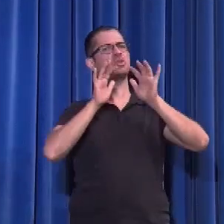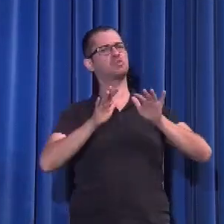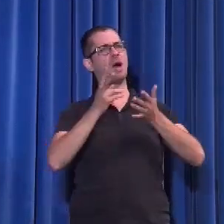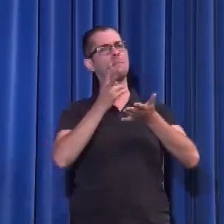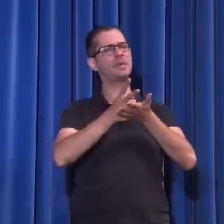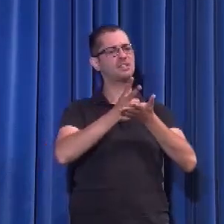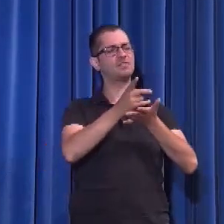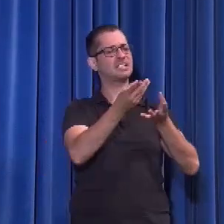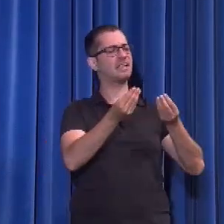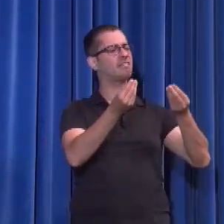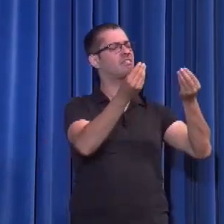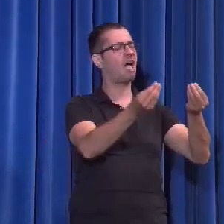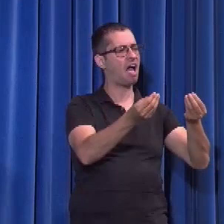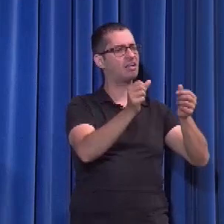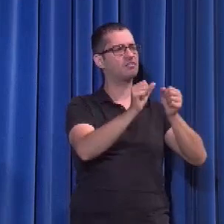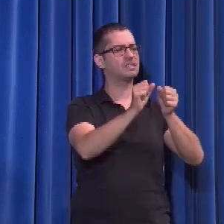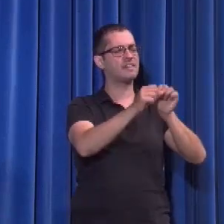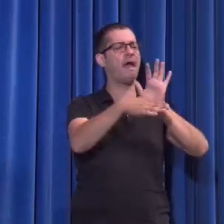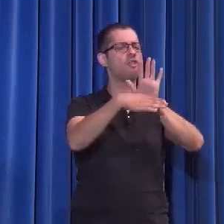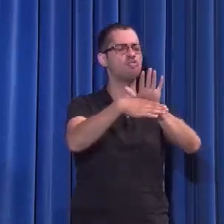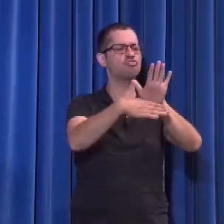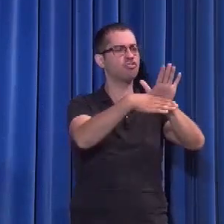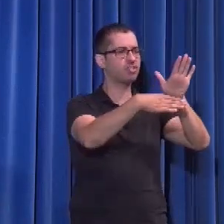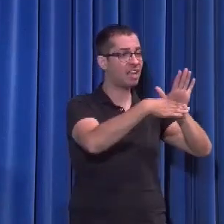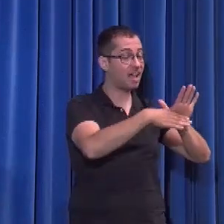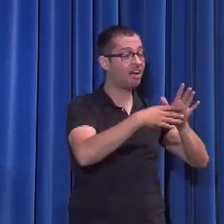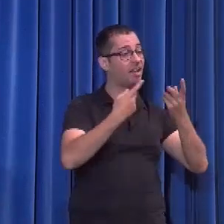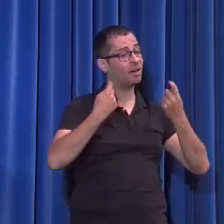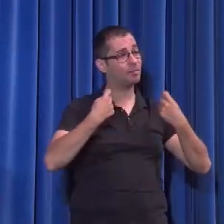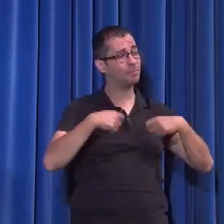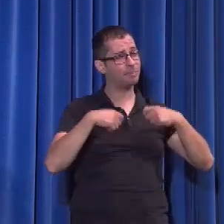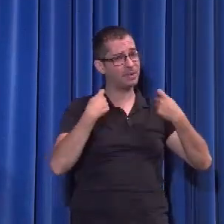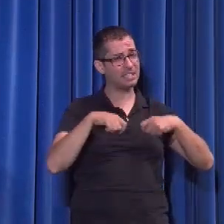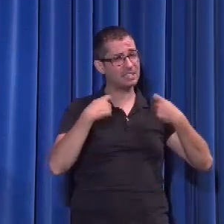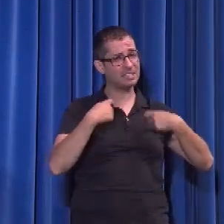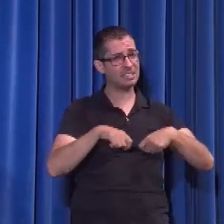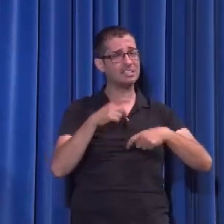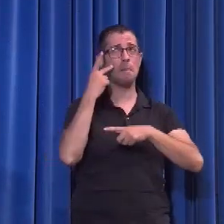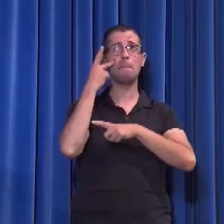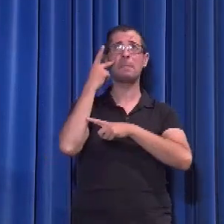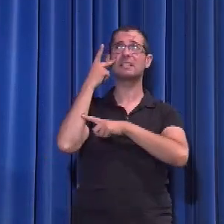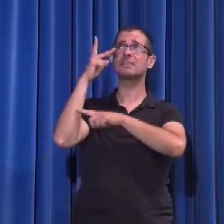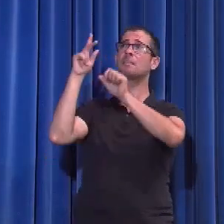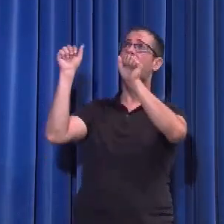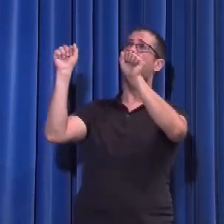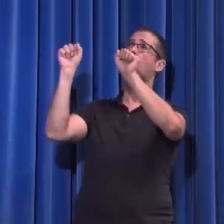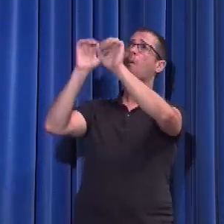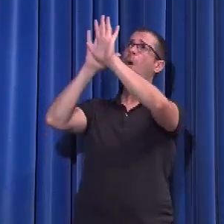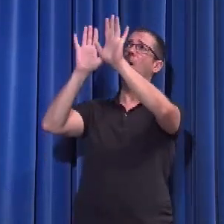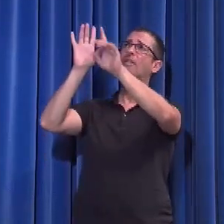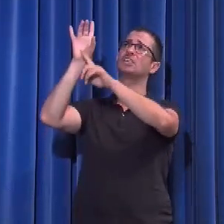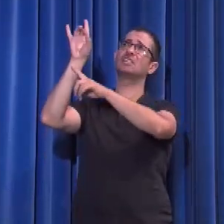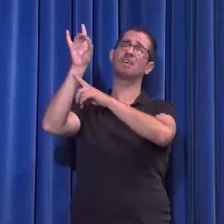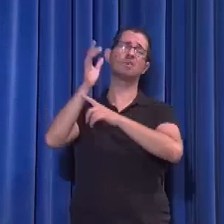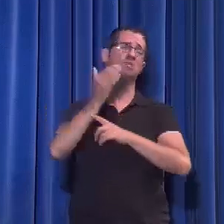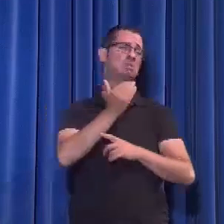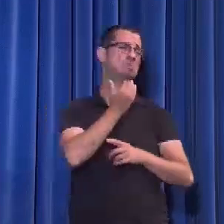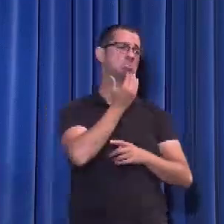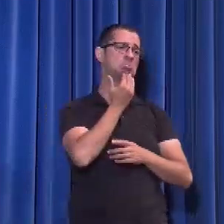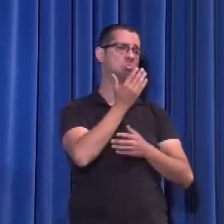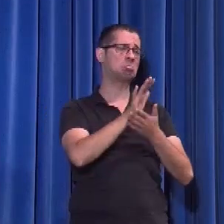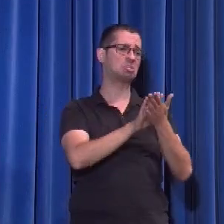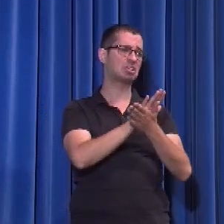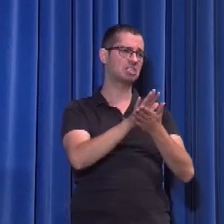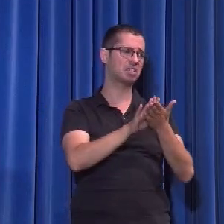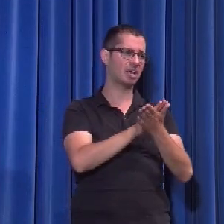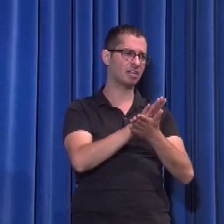dê, algo que você faça, se não for para a glória de Deus, não serve de nada,